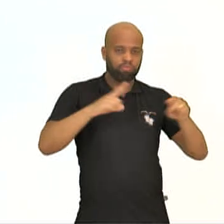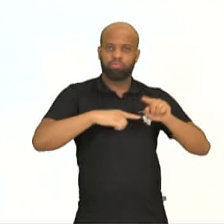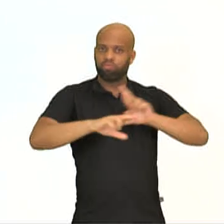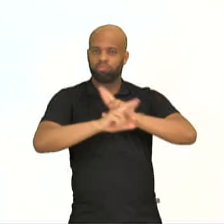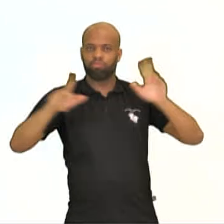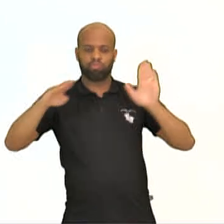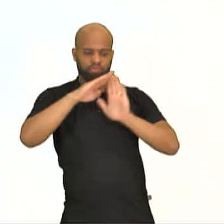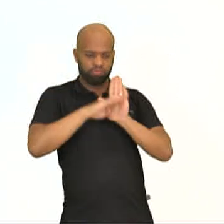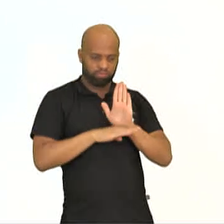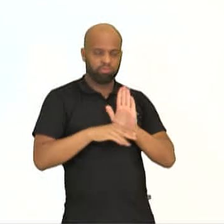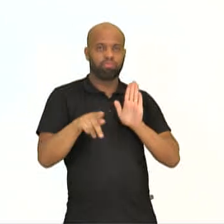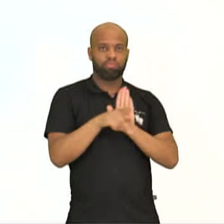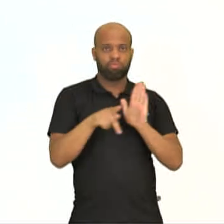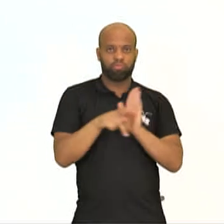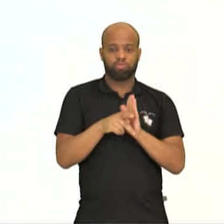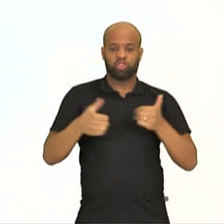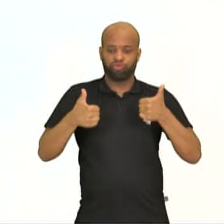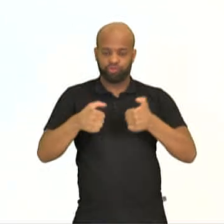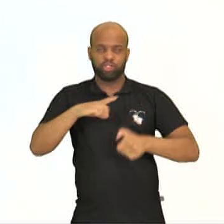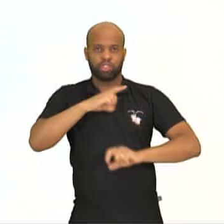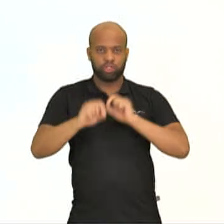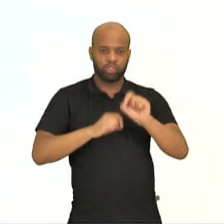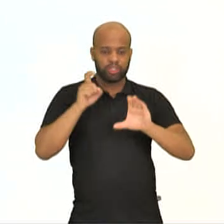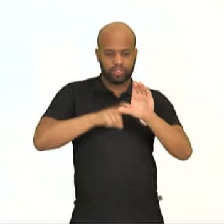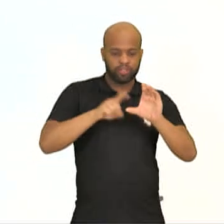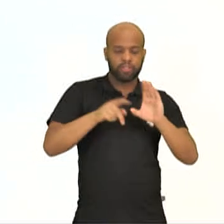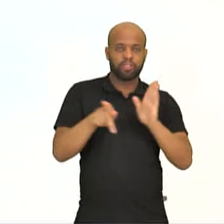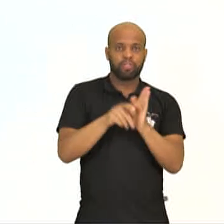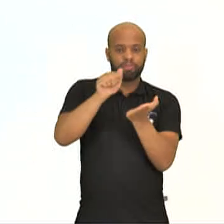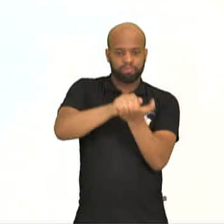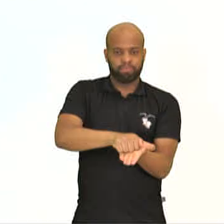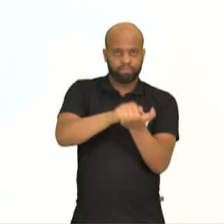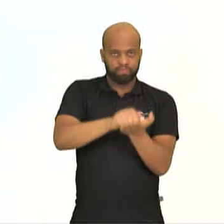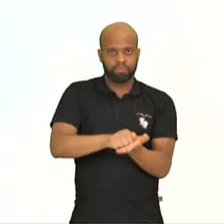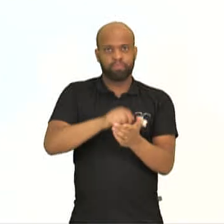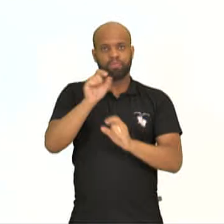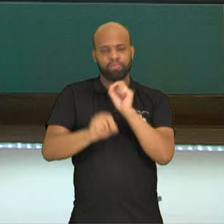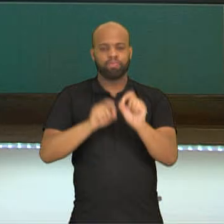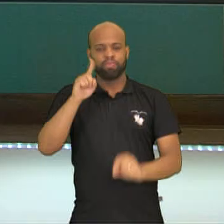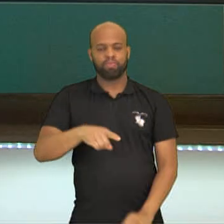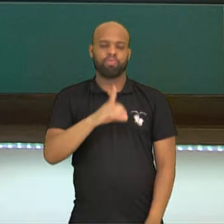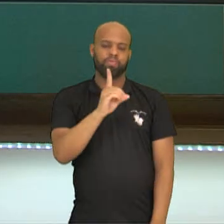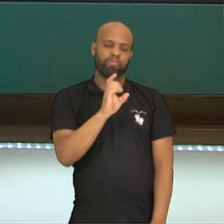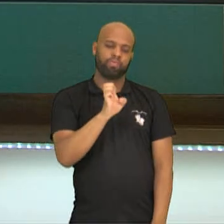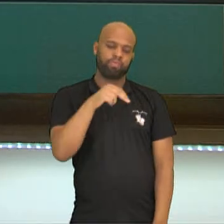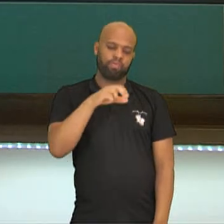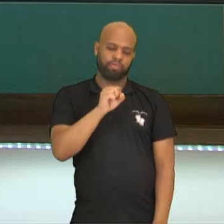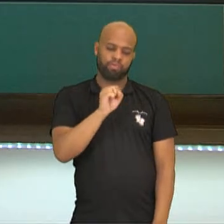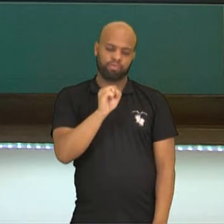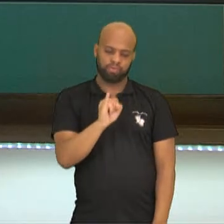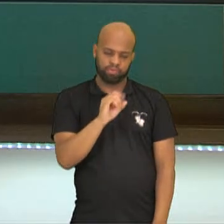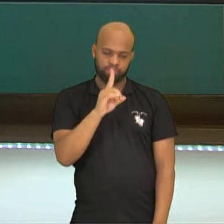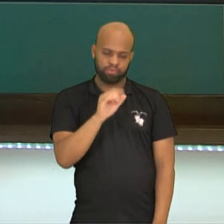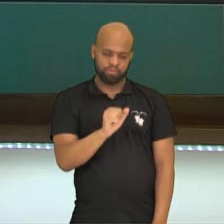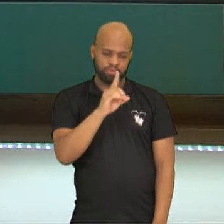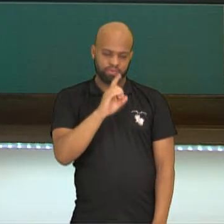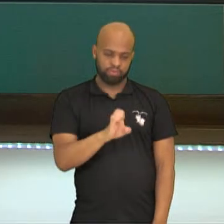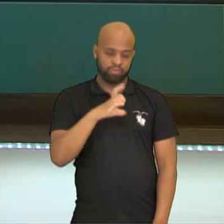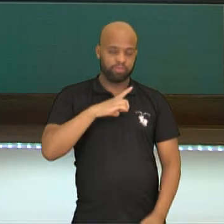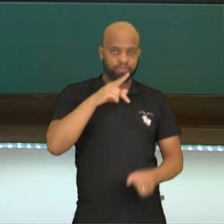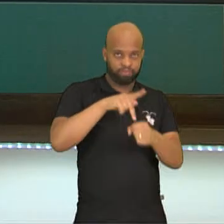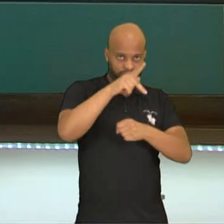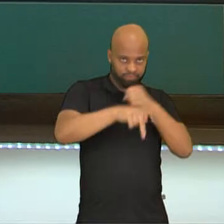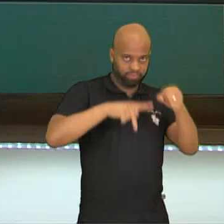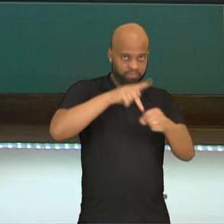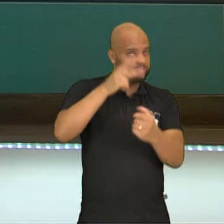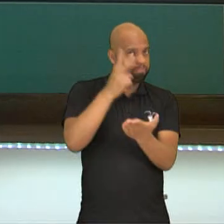diferentes propriedades físicas, que dependem do número de massa, como é o caso da densidade. Então, como tem o mesmo número de próton, é o mesmo